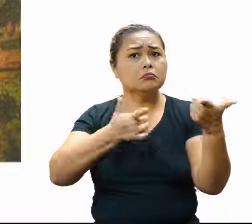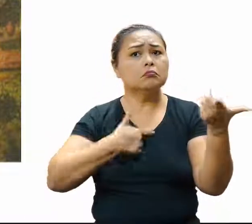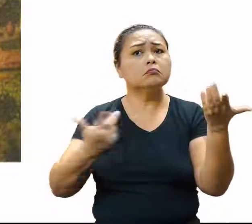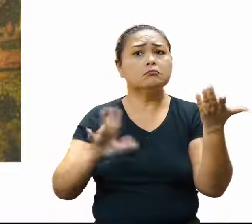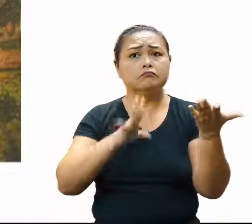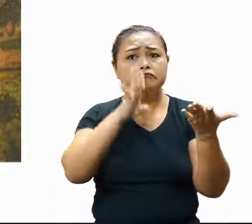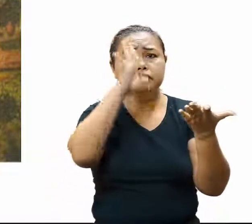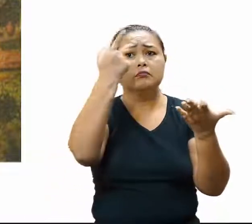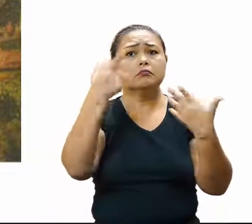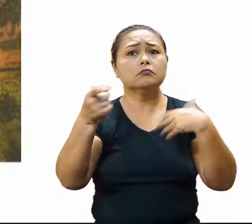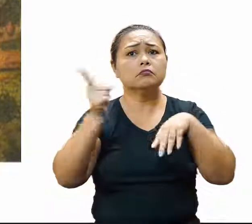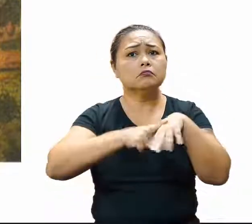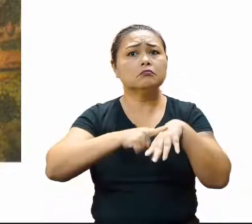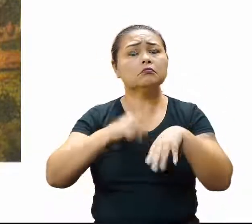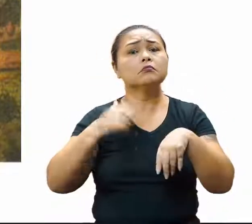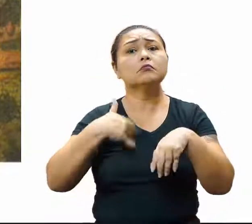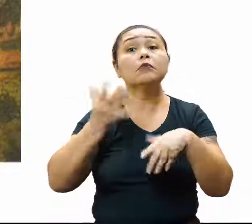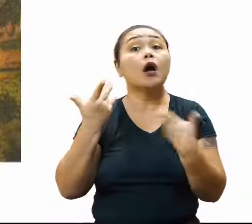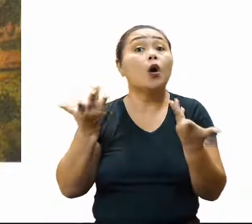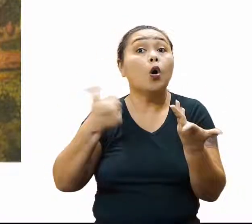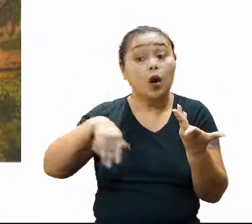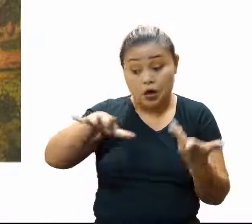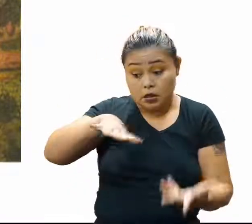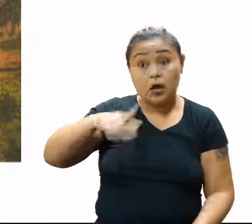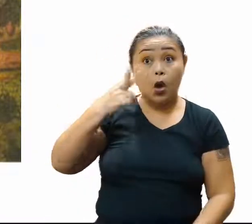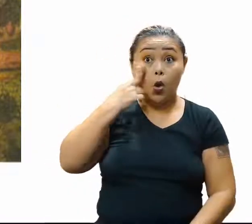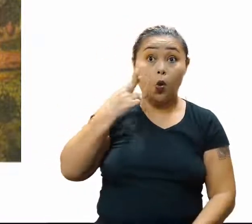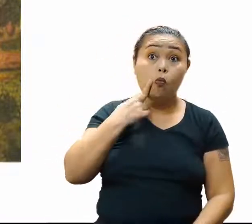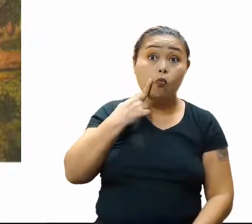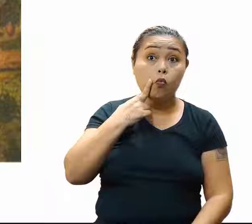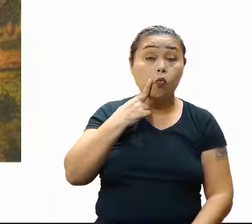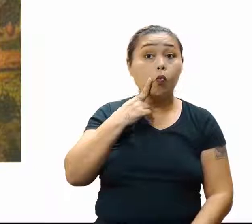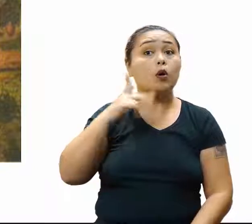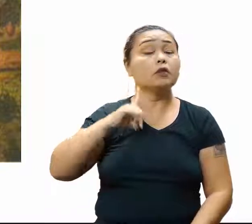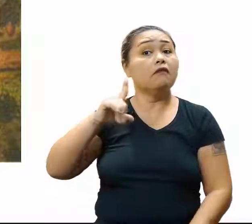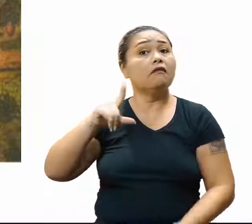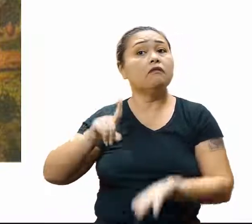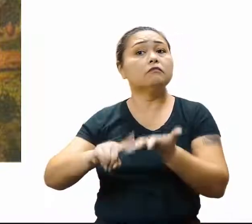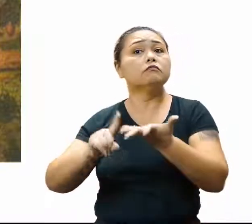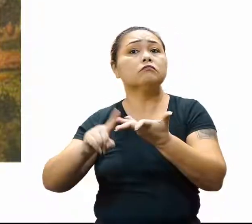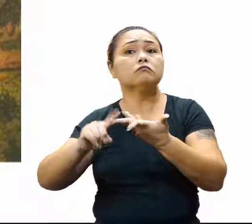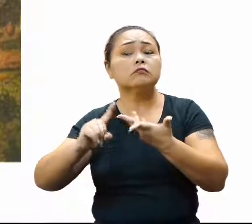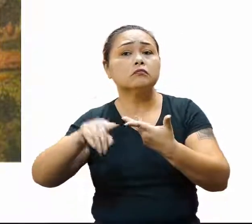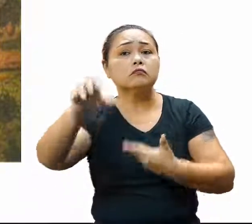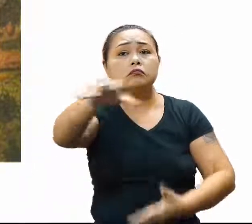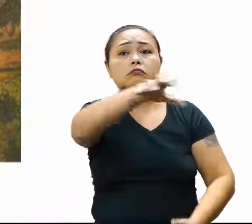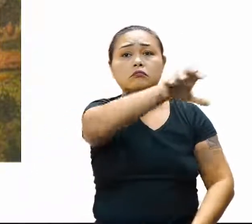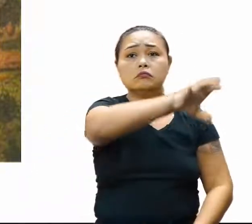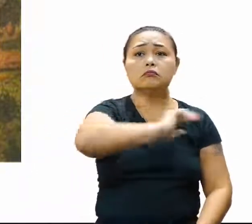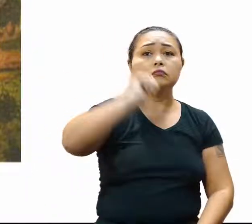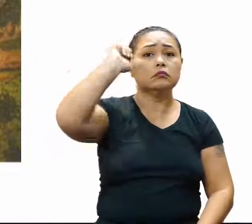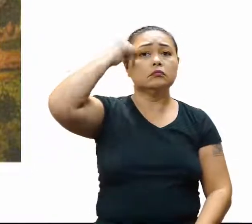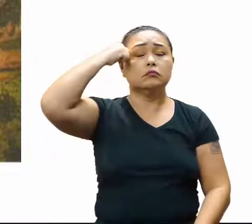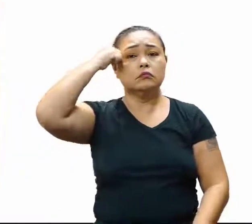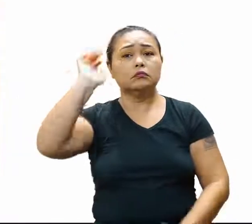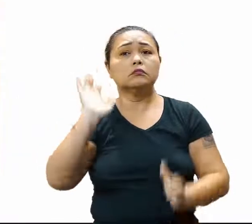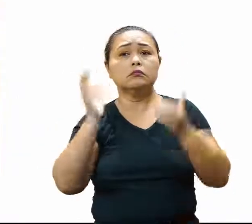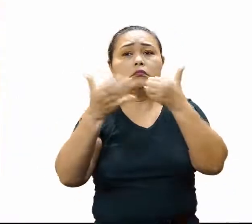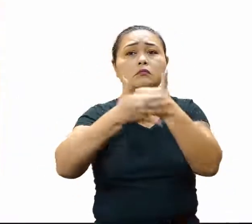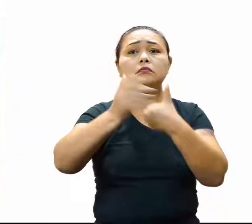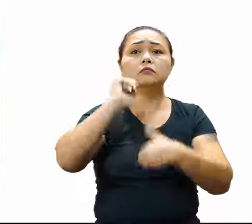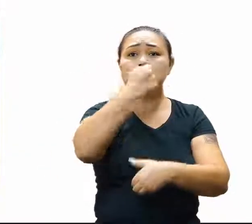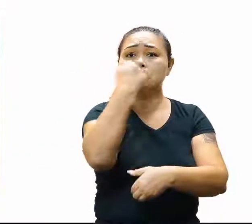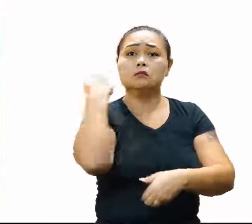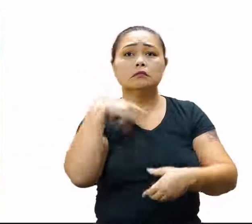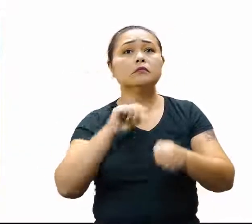na nossa região, Rondônia, vai ter vários quilombos. Nós vamos falar sobre eles, mas lá na frente.